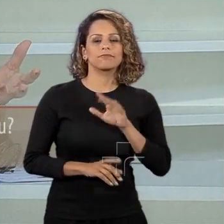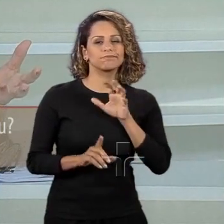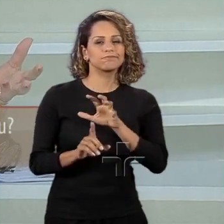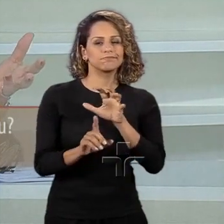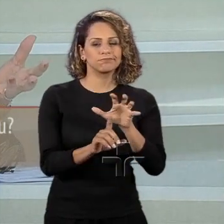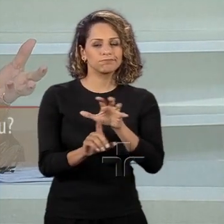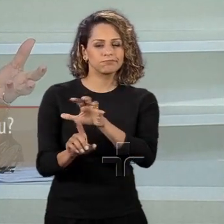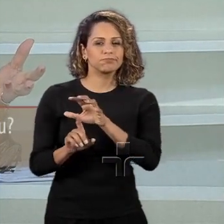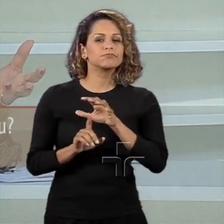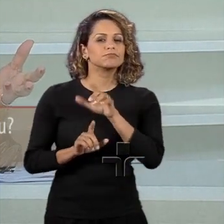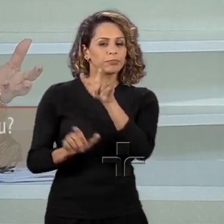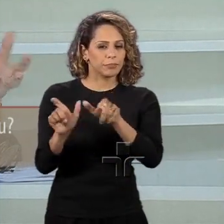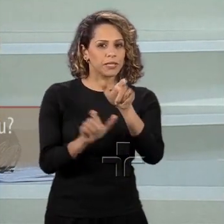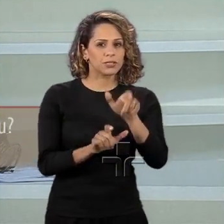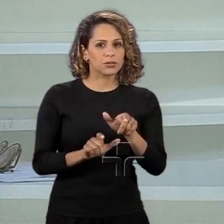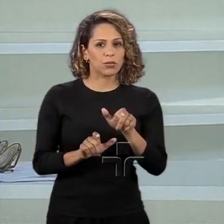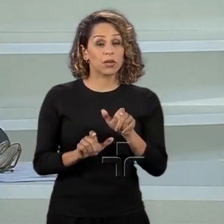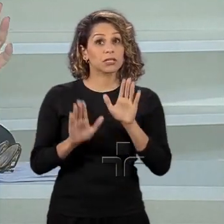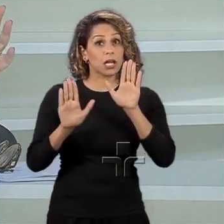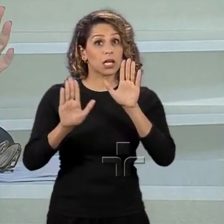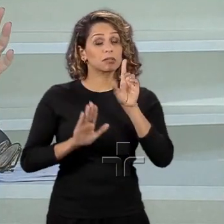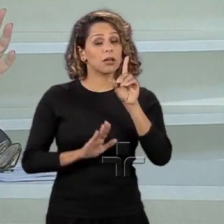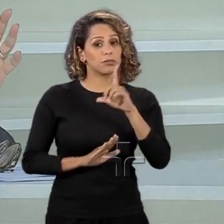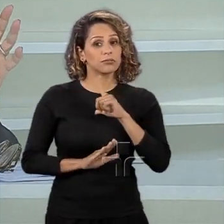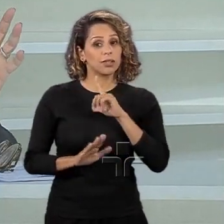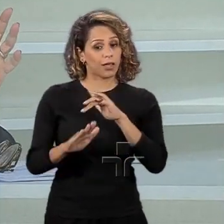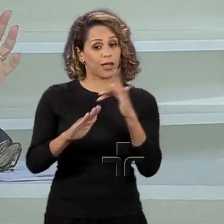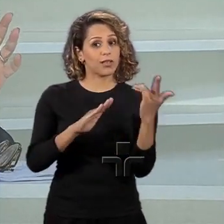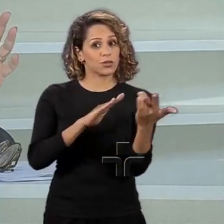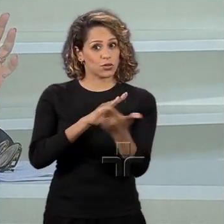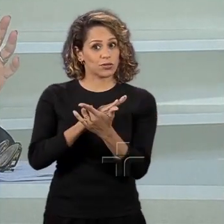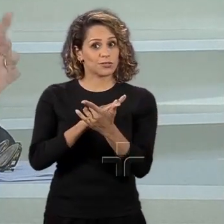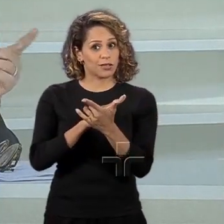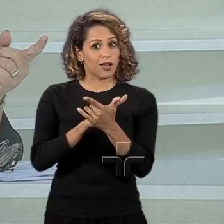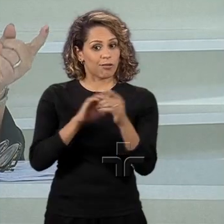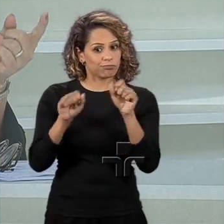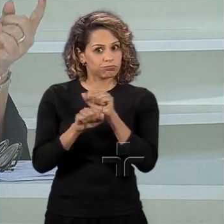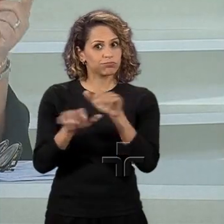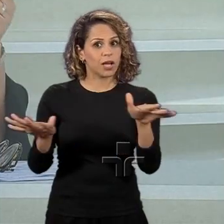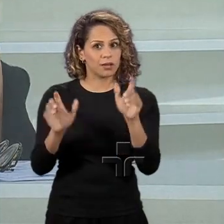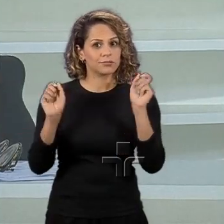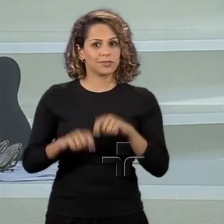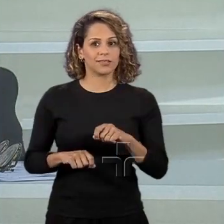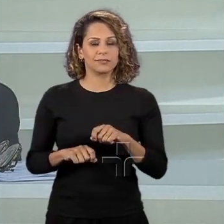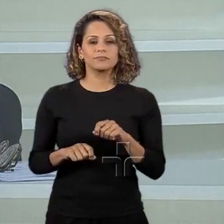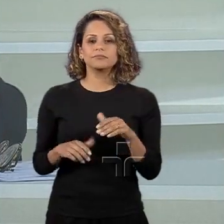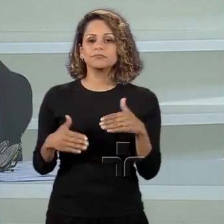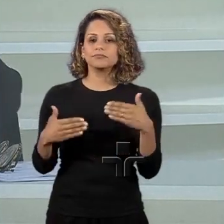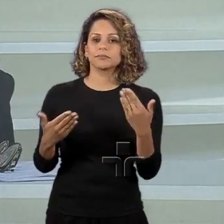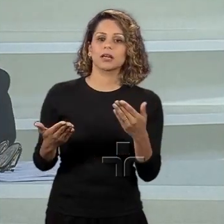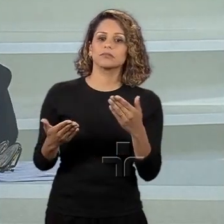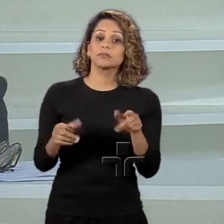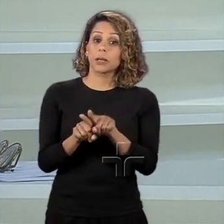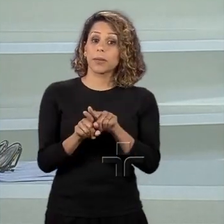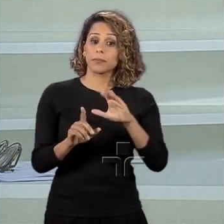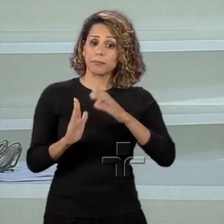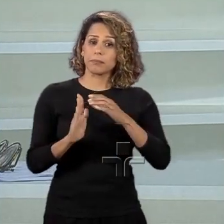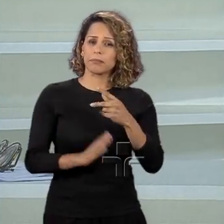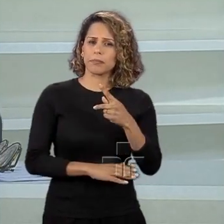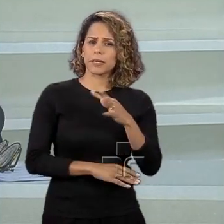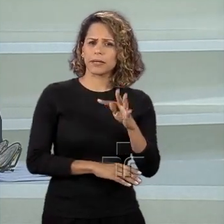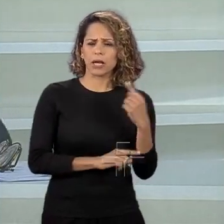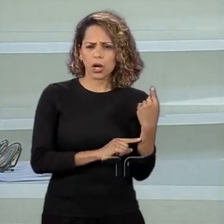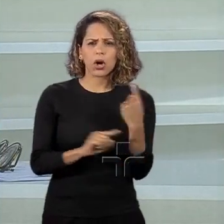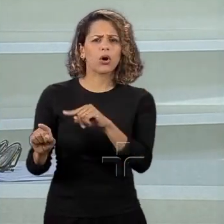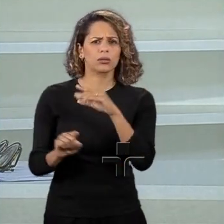Graças a Deus, tem as redes sociais. Então, próximo de Curitiba, nós não estamos. Foram, inclusive, trabalharam contra o